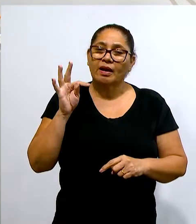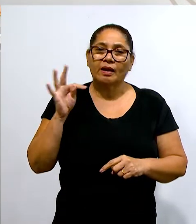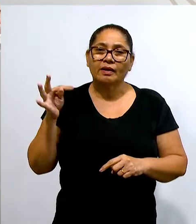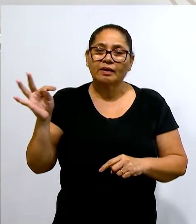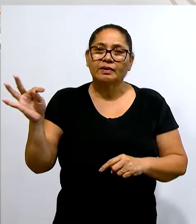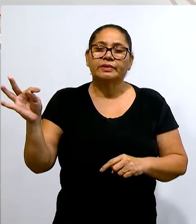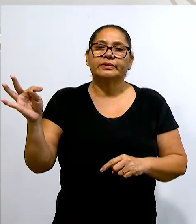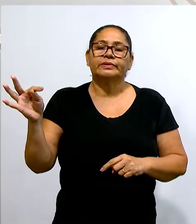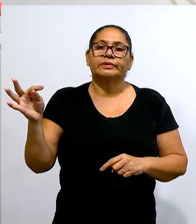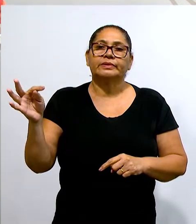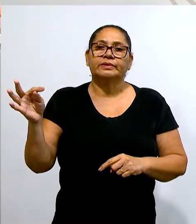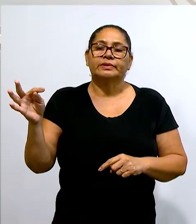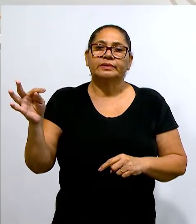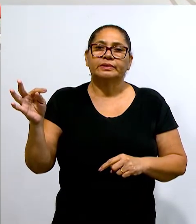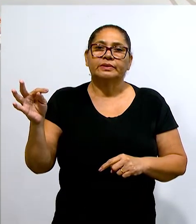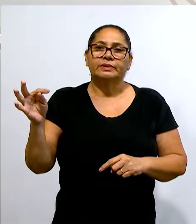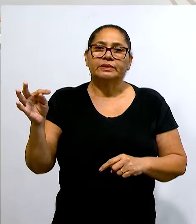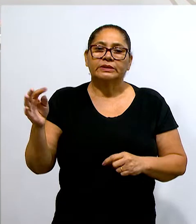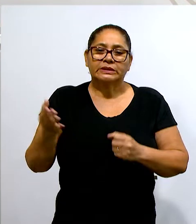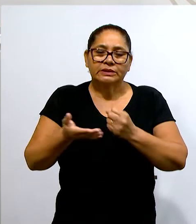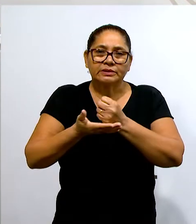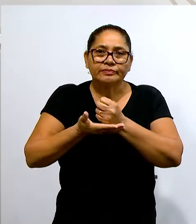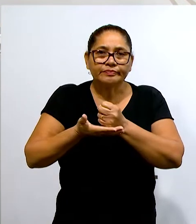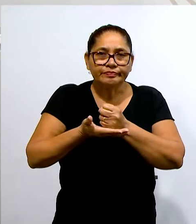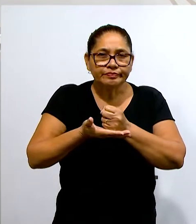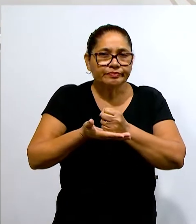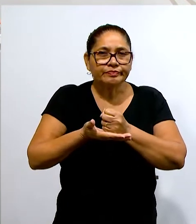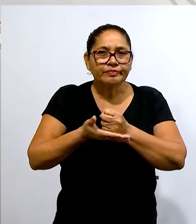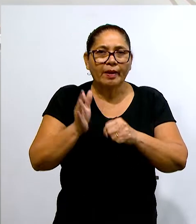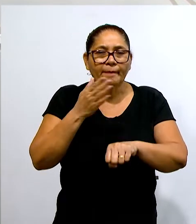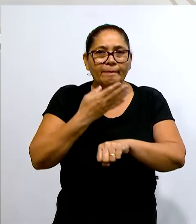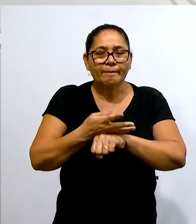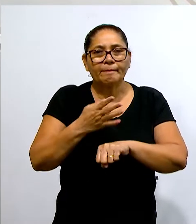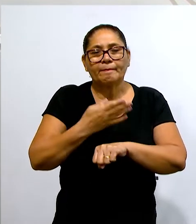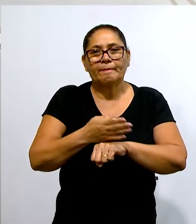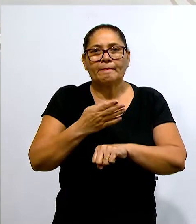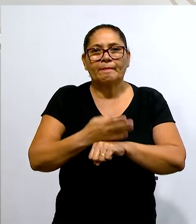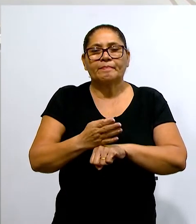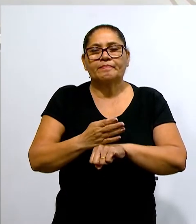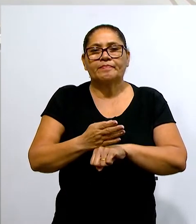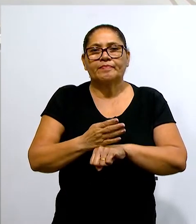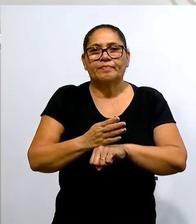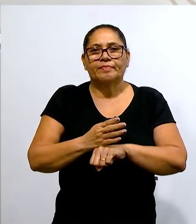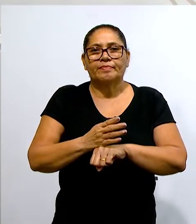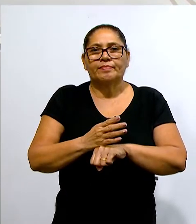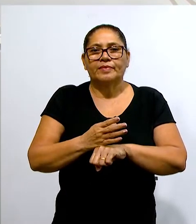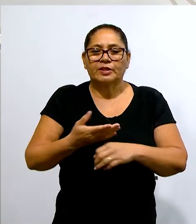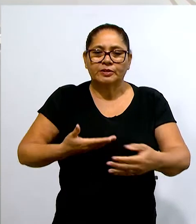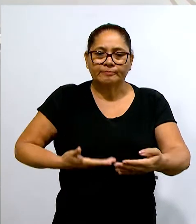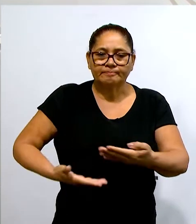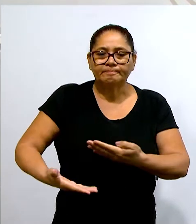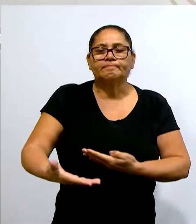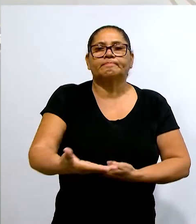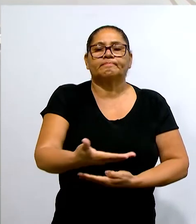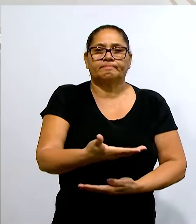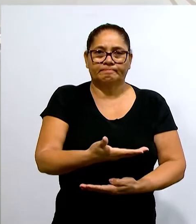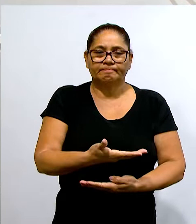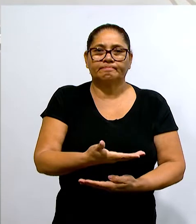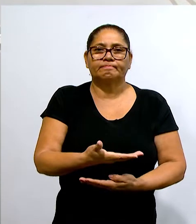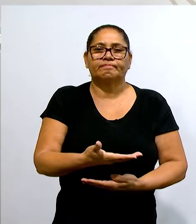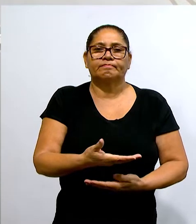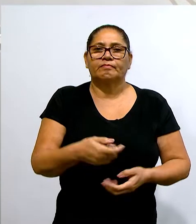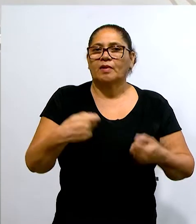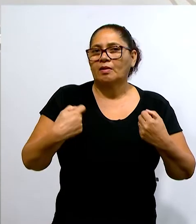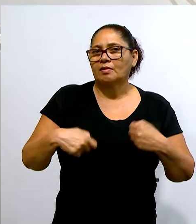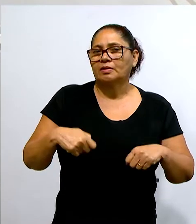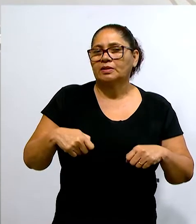teoria, o que está embasando, sustentando a minha prática, eles têm que se relacionar, né? Eles têm que